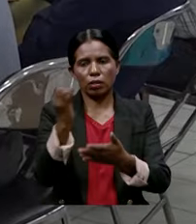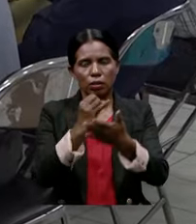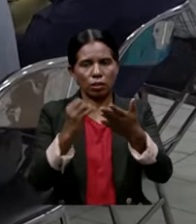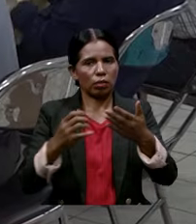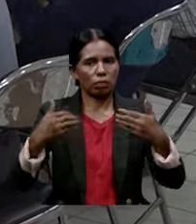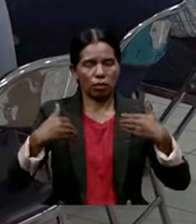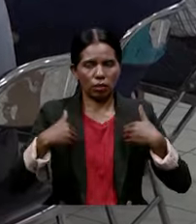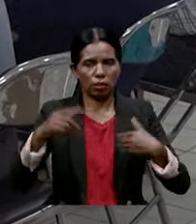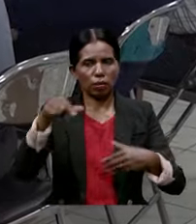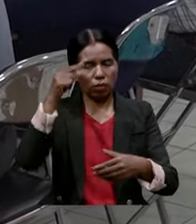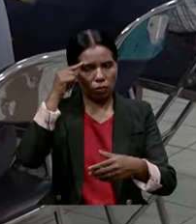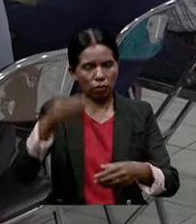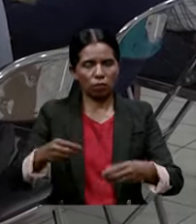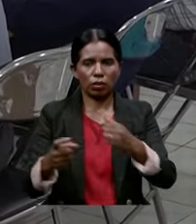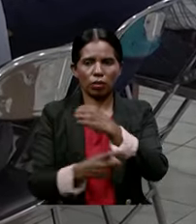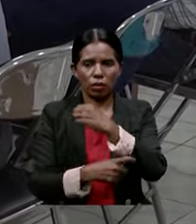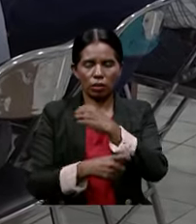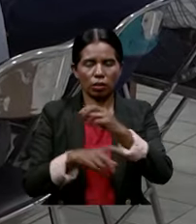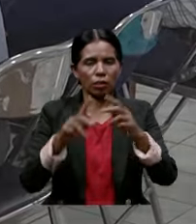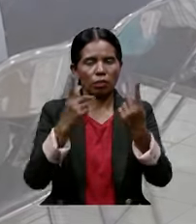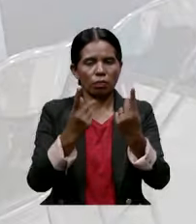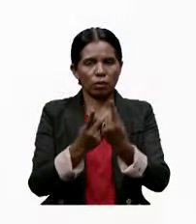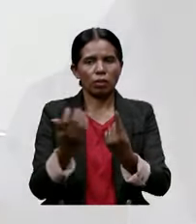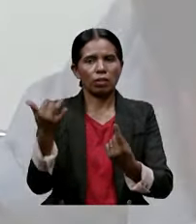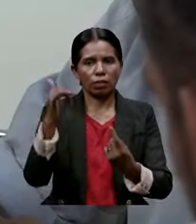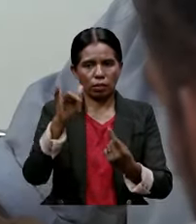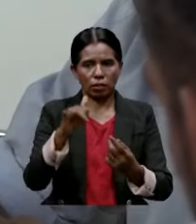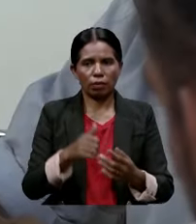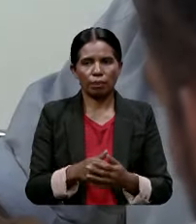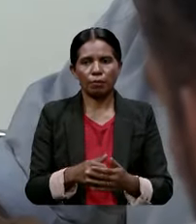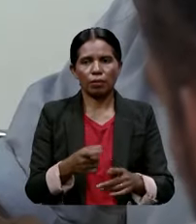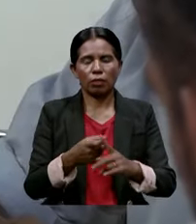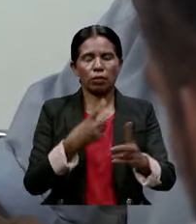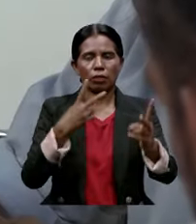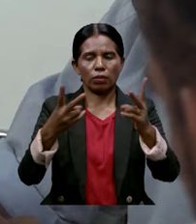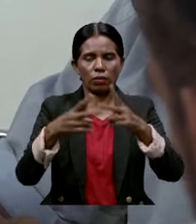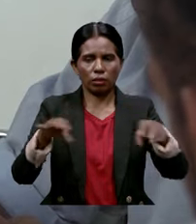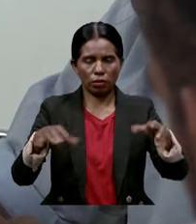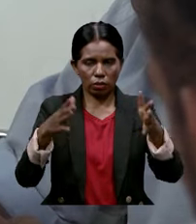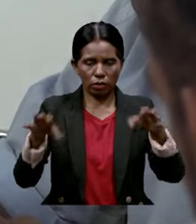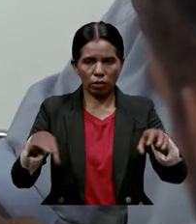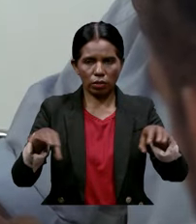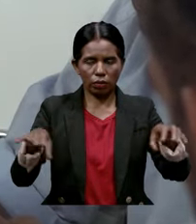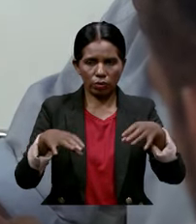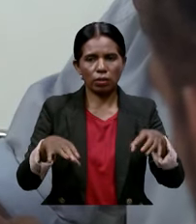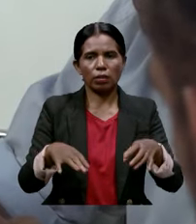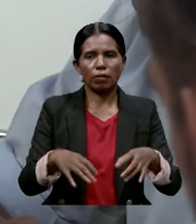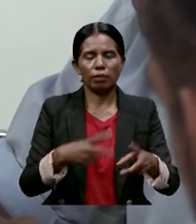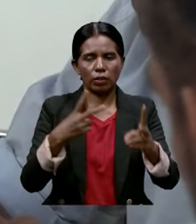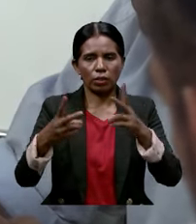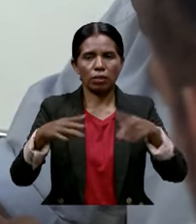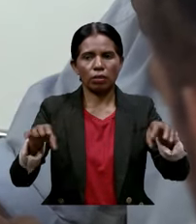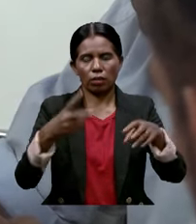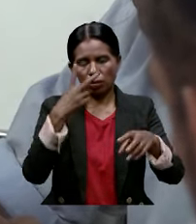iha, no ne governo se for sanção ba companhia Hirakne. Lihusi visita trabalharemos a